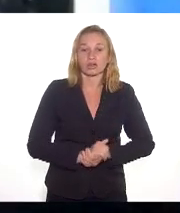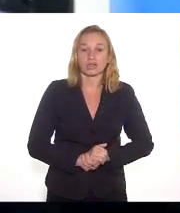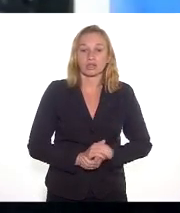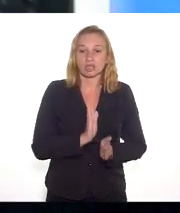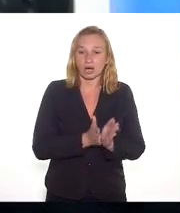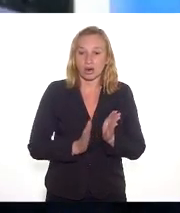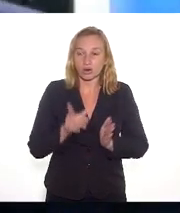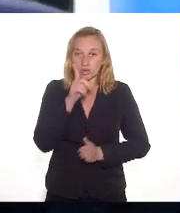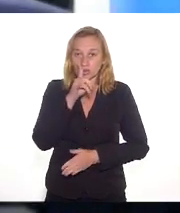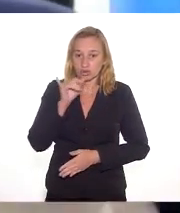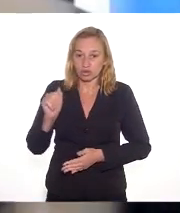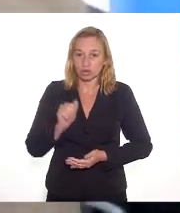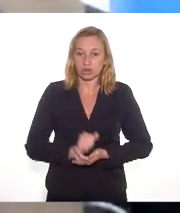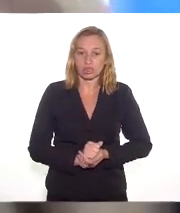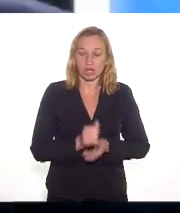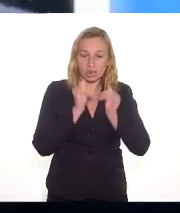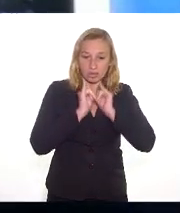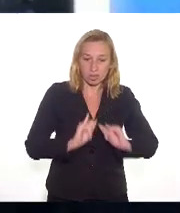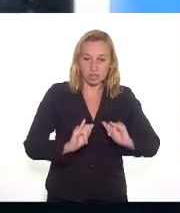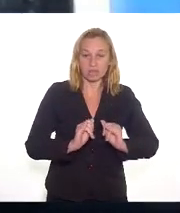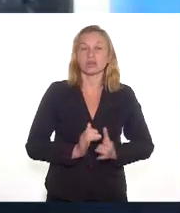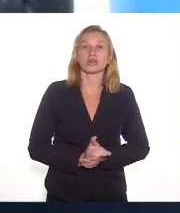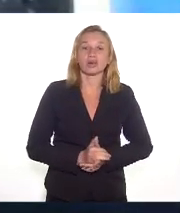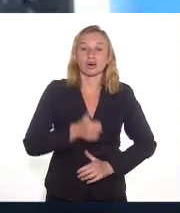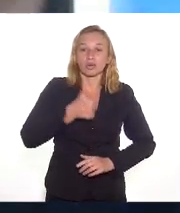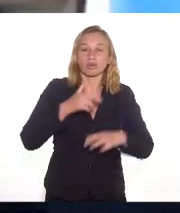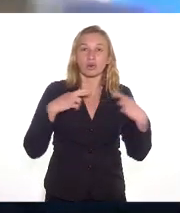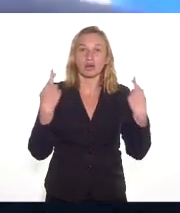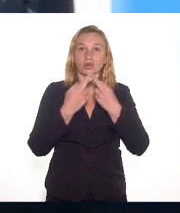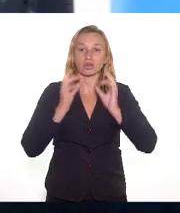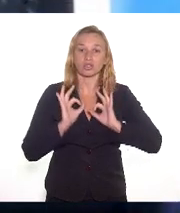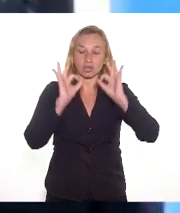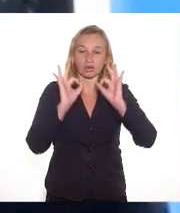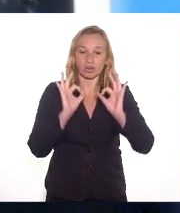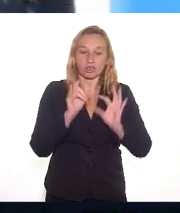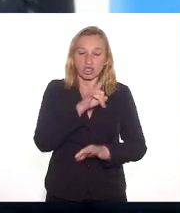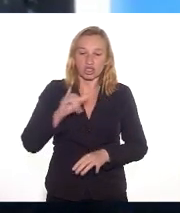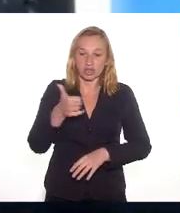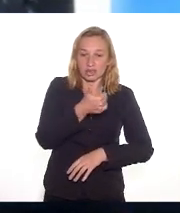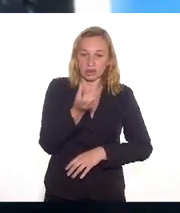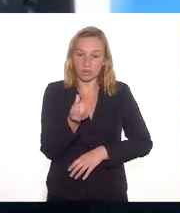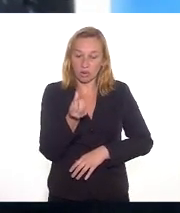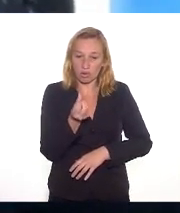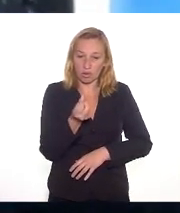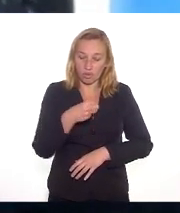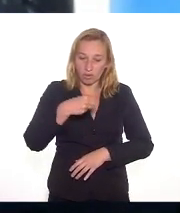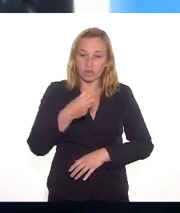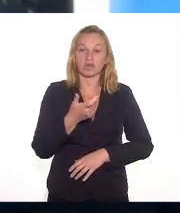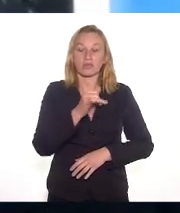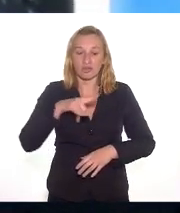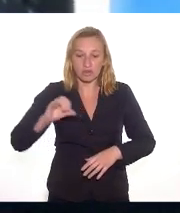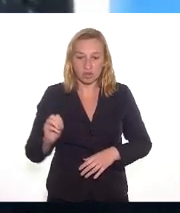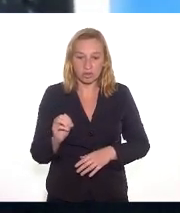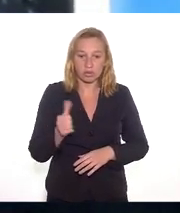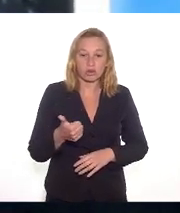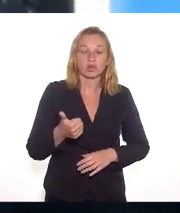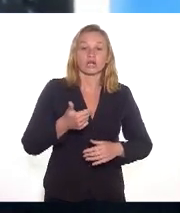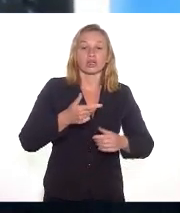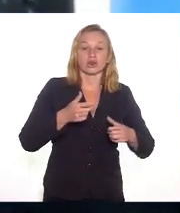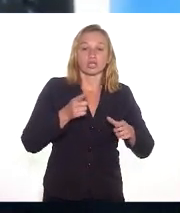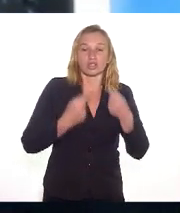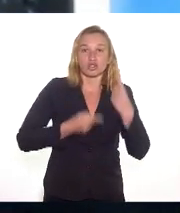ordem do dia. Anuncio. Primeira sessão extraordinária do dia 19 de maio de 2021. Em regime de urgência,